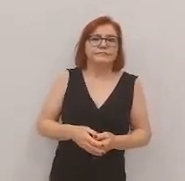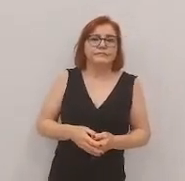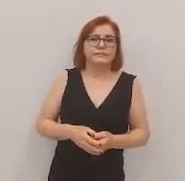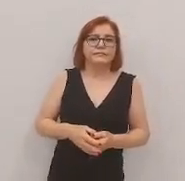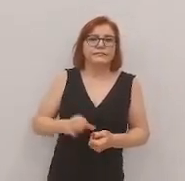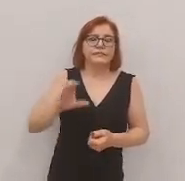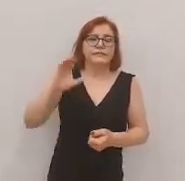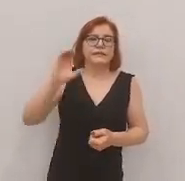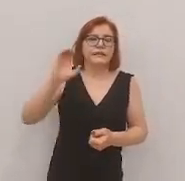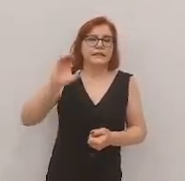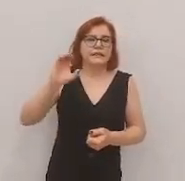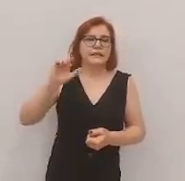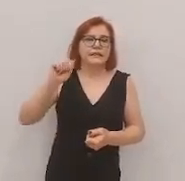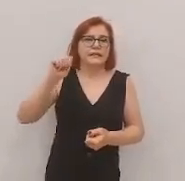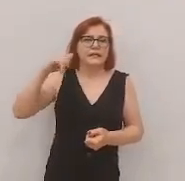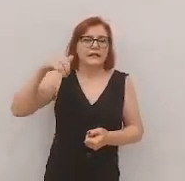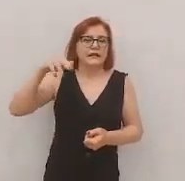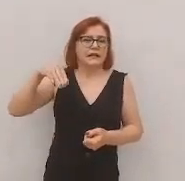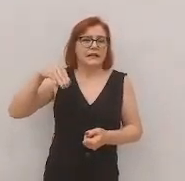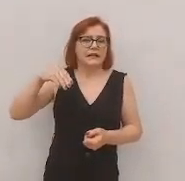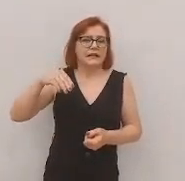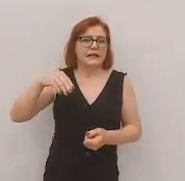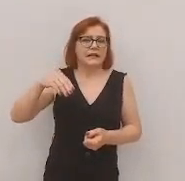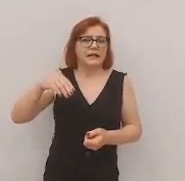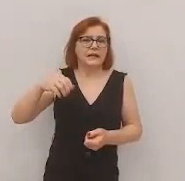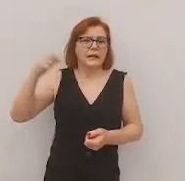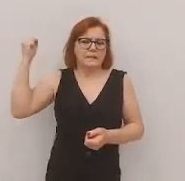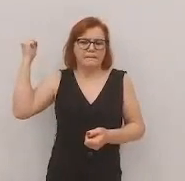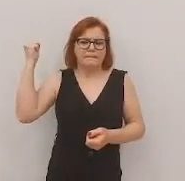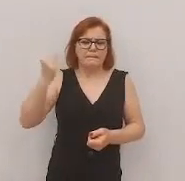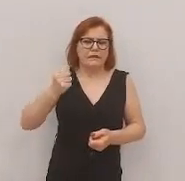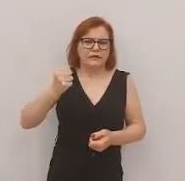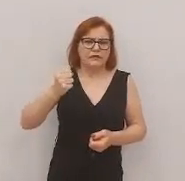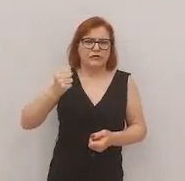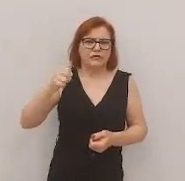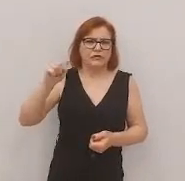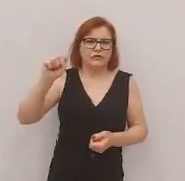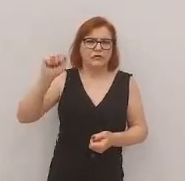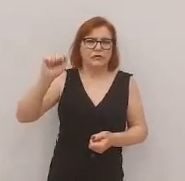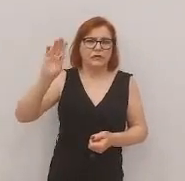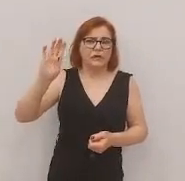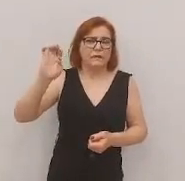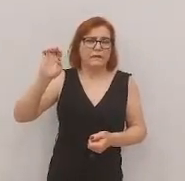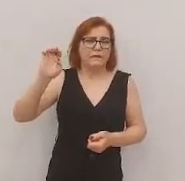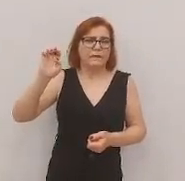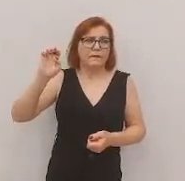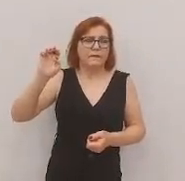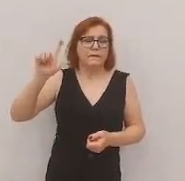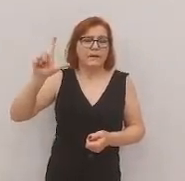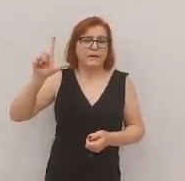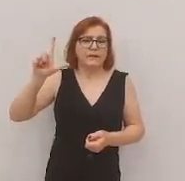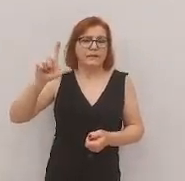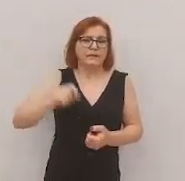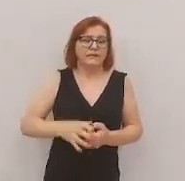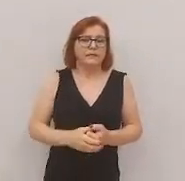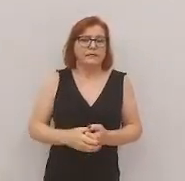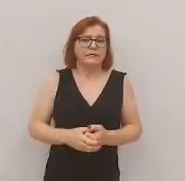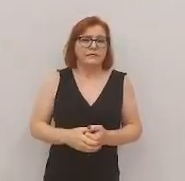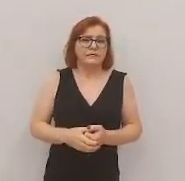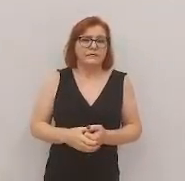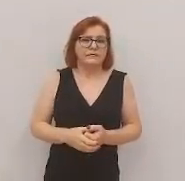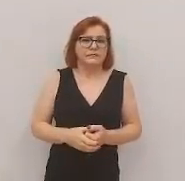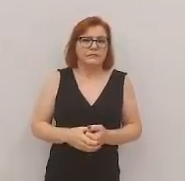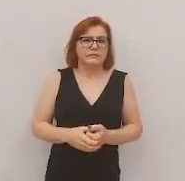Depois, um pouquinho mais para frente, matei um porque me pisou no pé. E o outro porque, acho que me ofendeu.